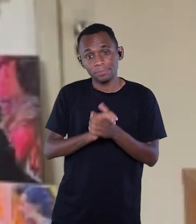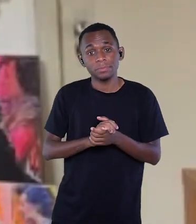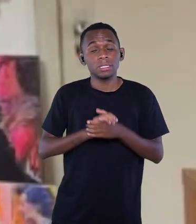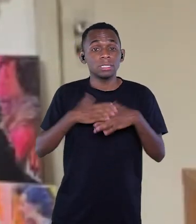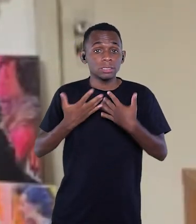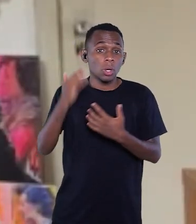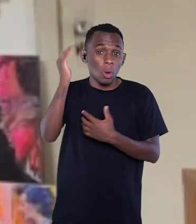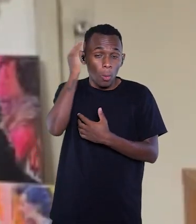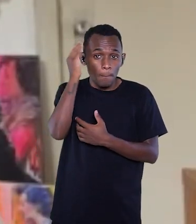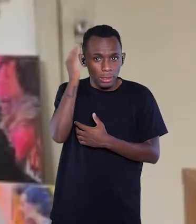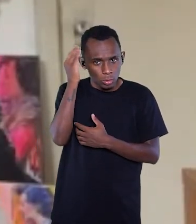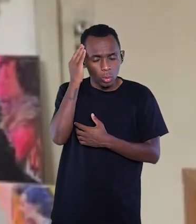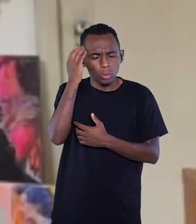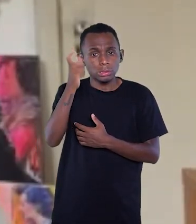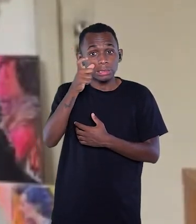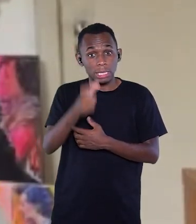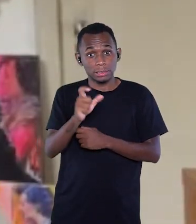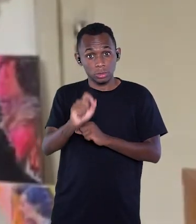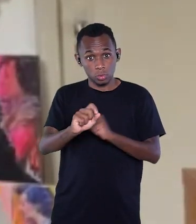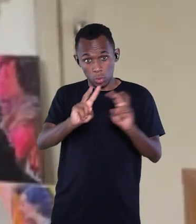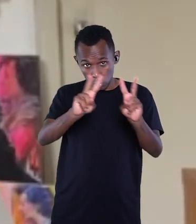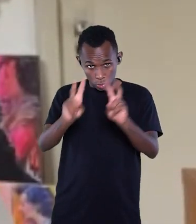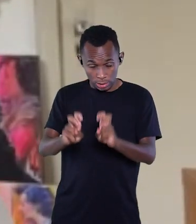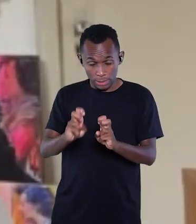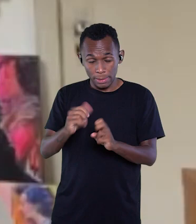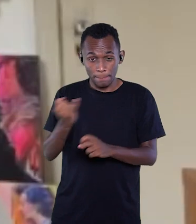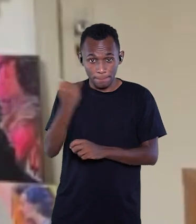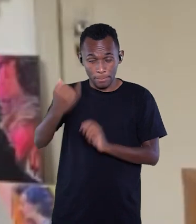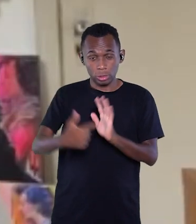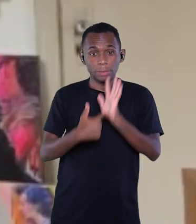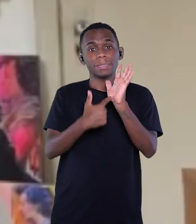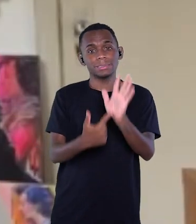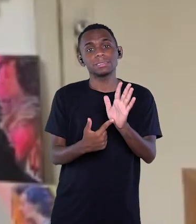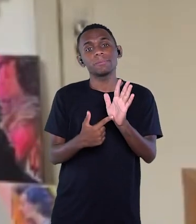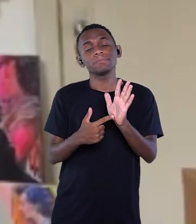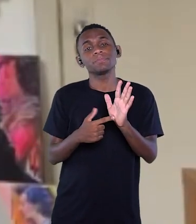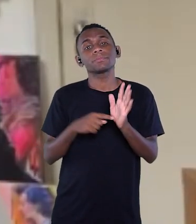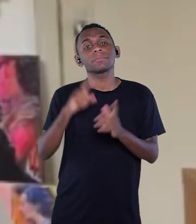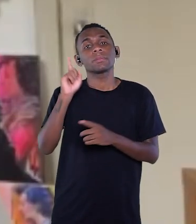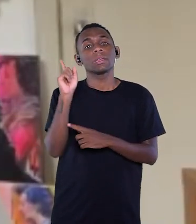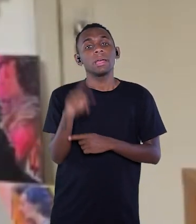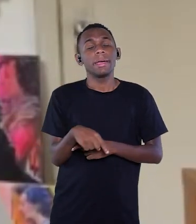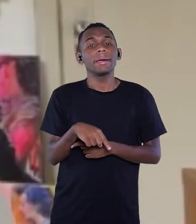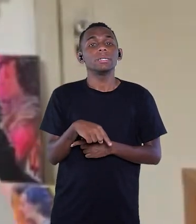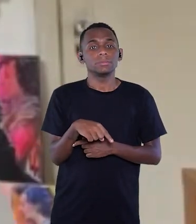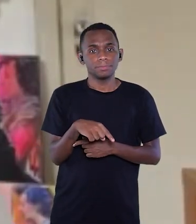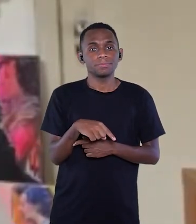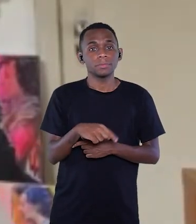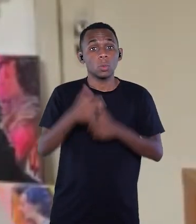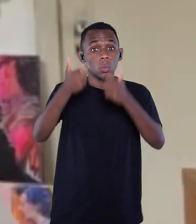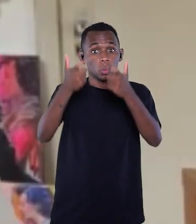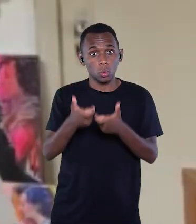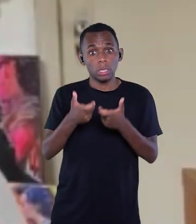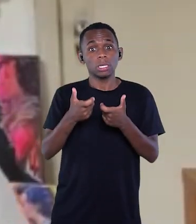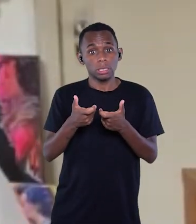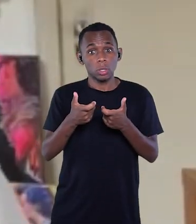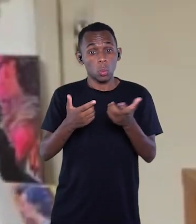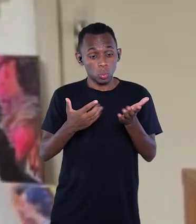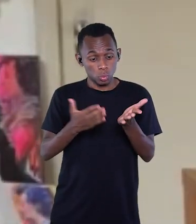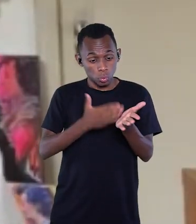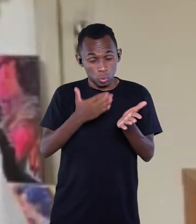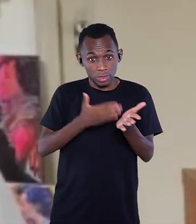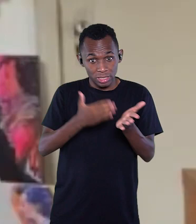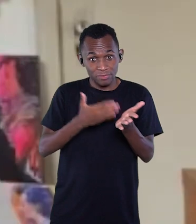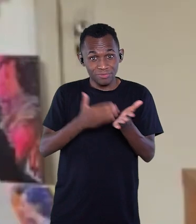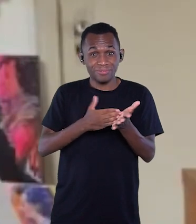Mato Grosso, acho que uma coisa bem interessante assim, de pontuar é que é um lugar que até os livros assim,